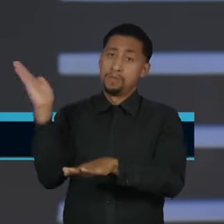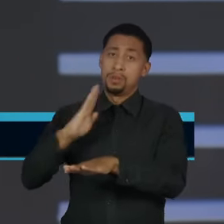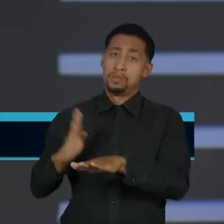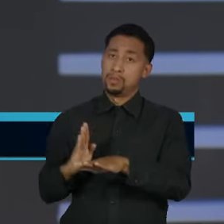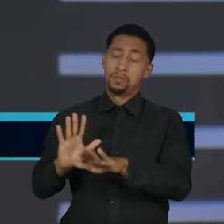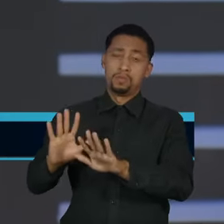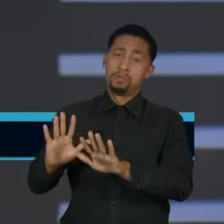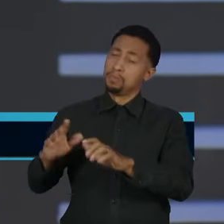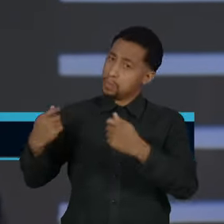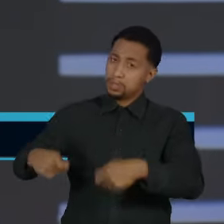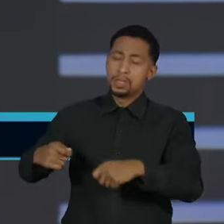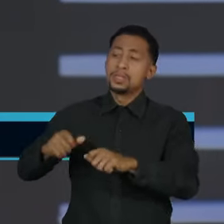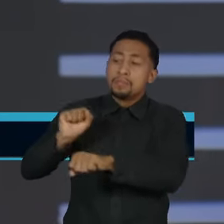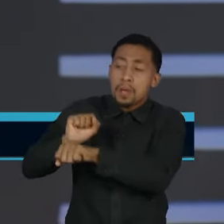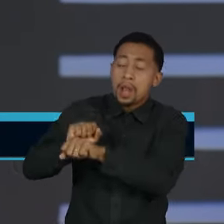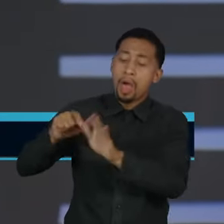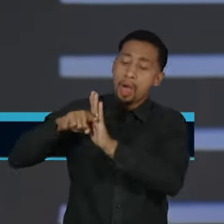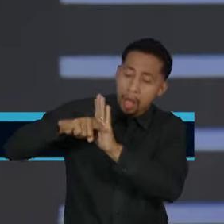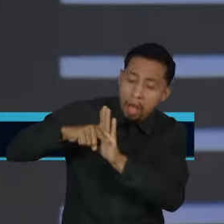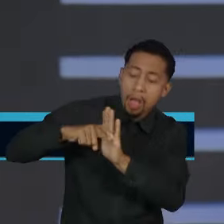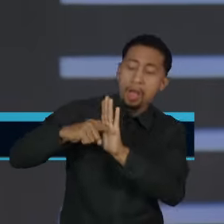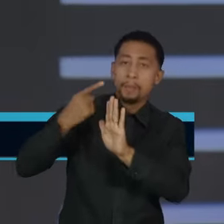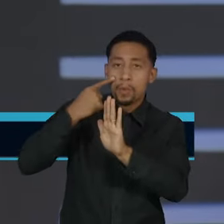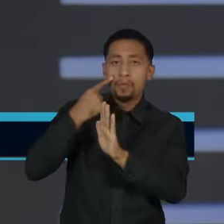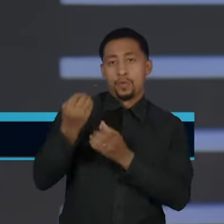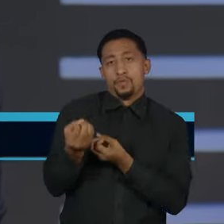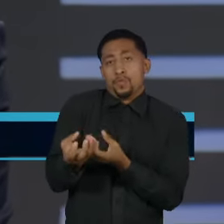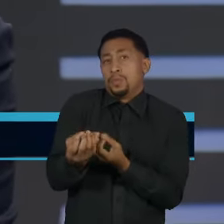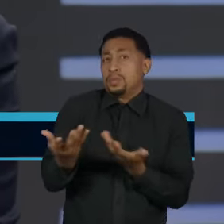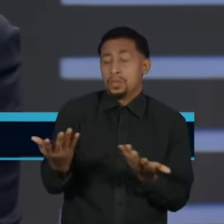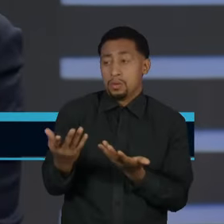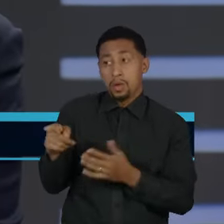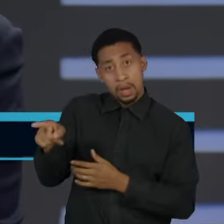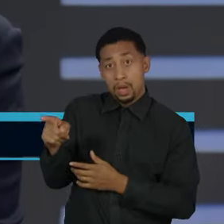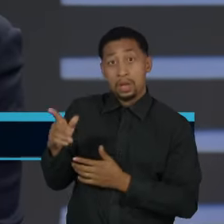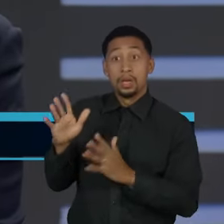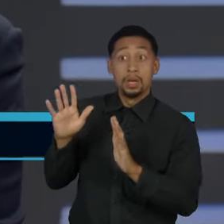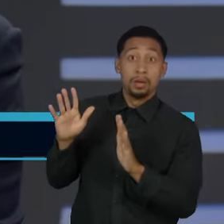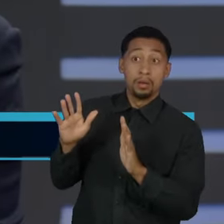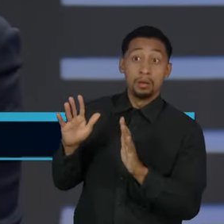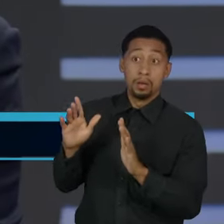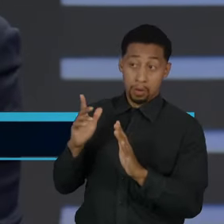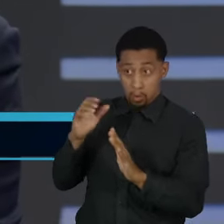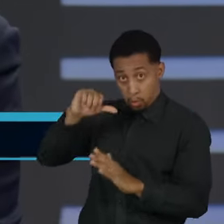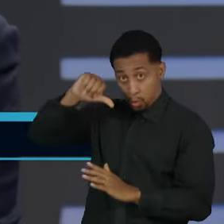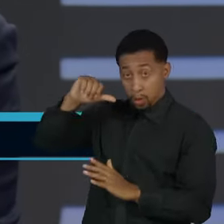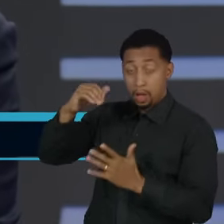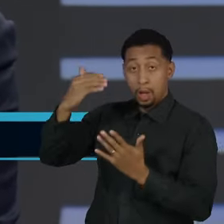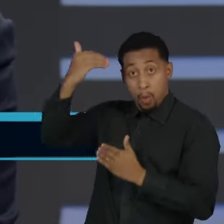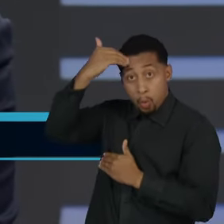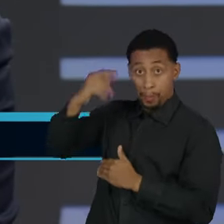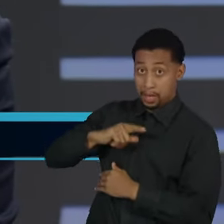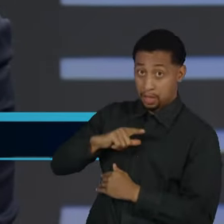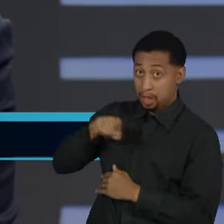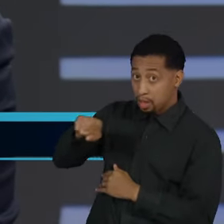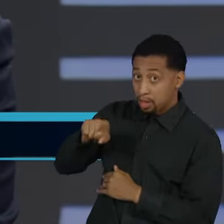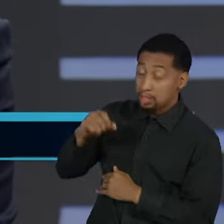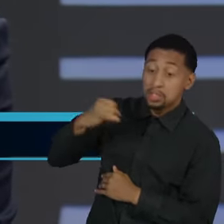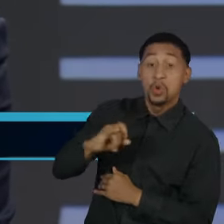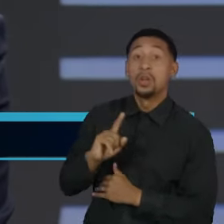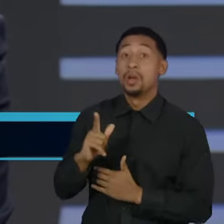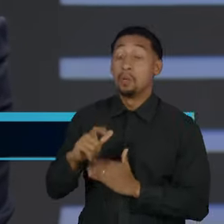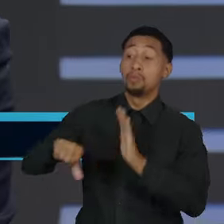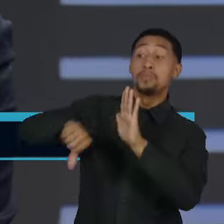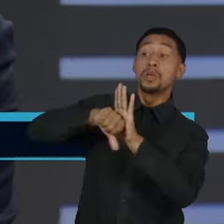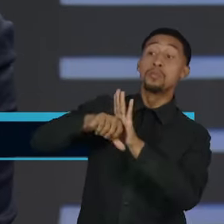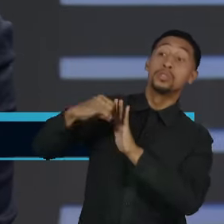qualquer cidadão é de que esse cidadão, como é inocente até que se prove ao contrário, que ele obedecerá a todos os trâmites de justiça. E